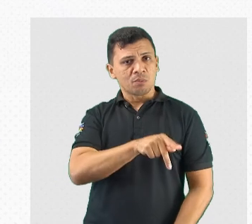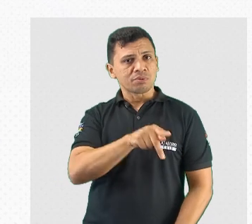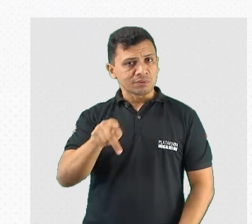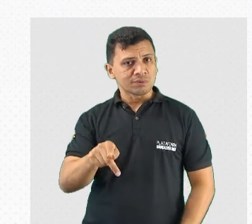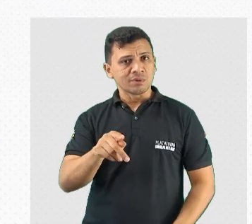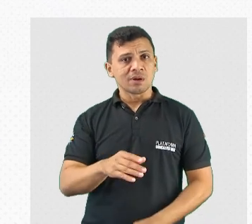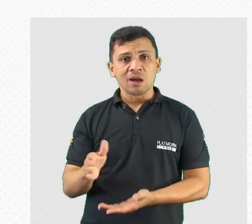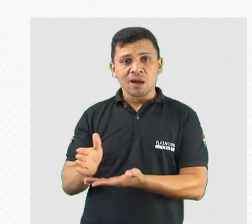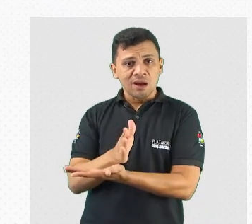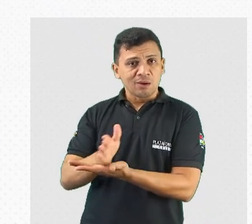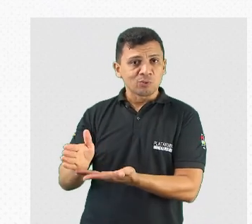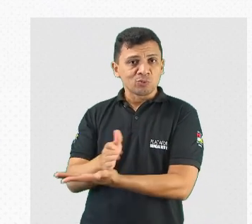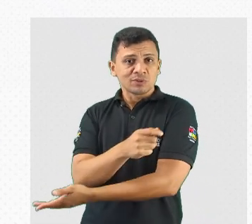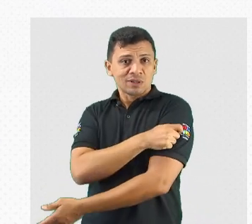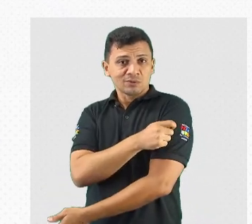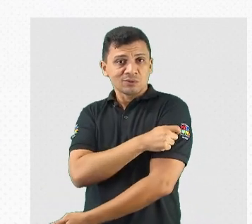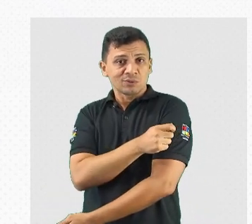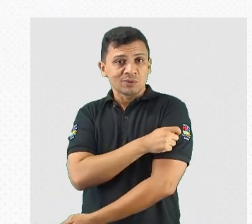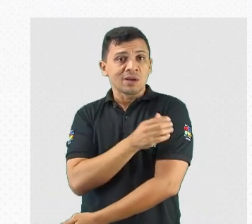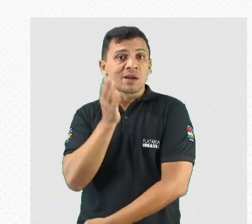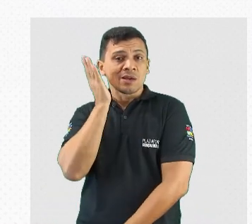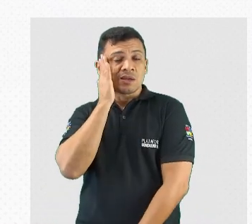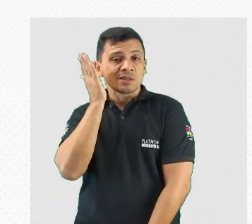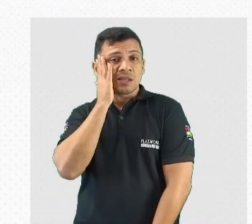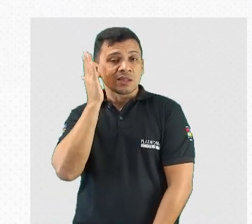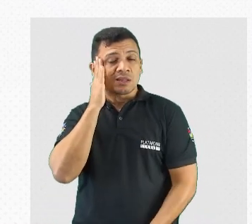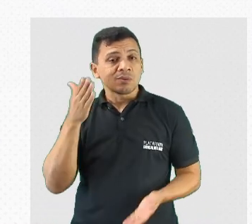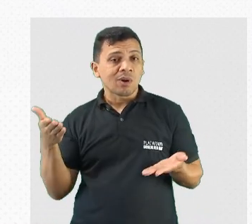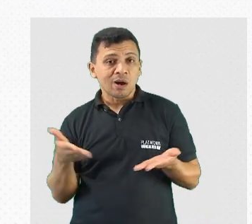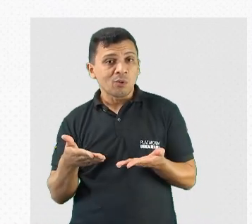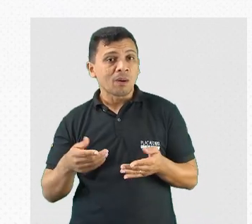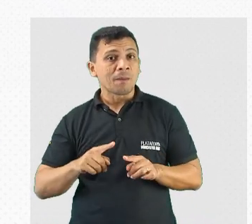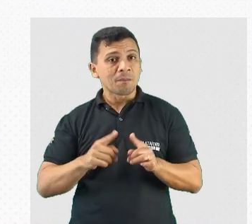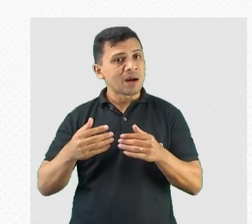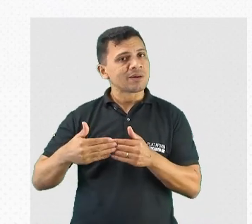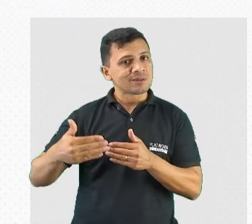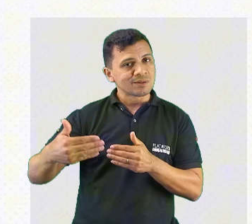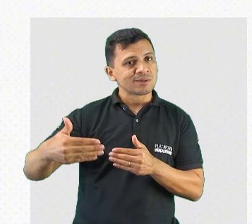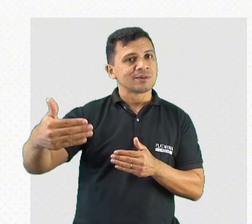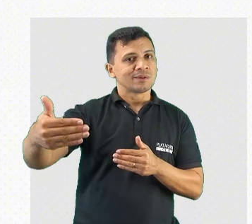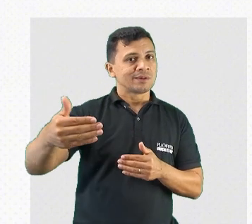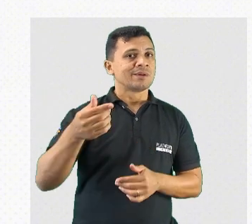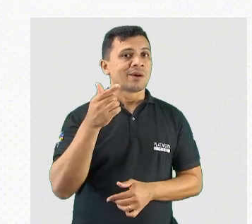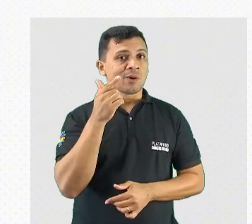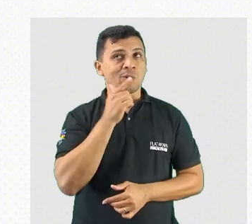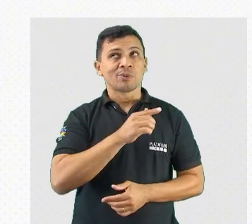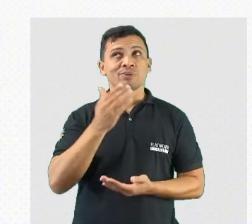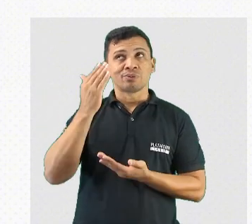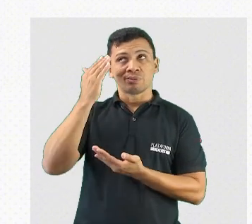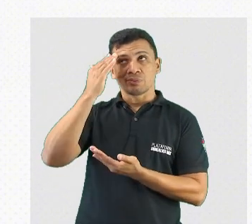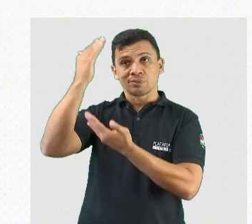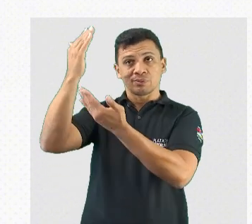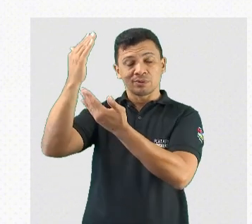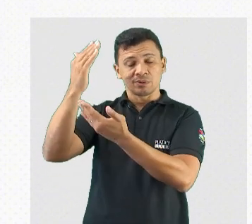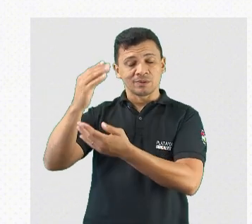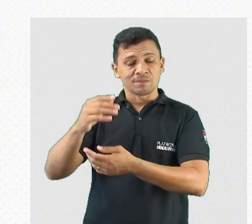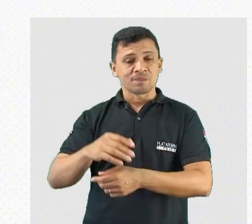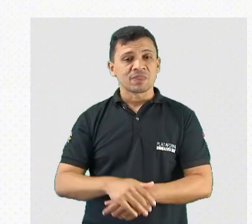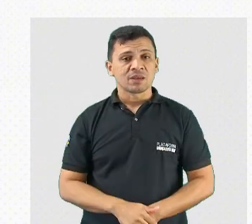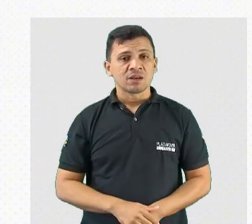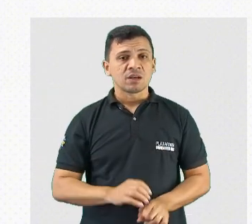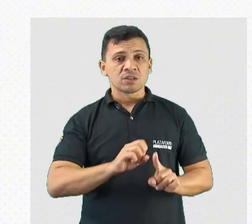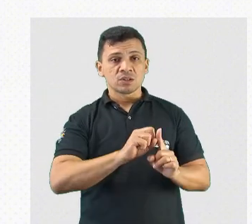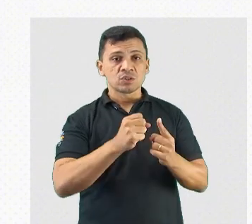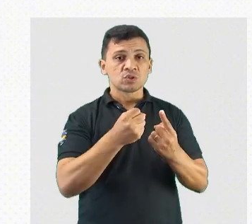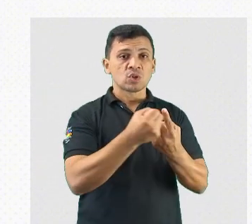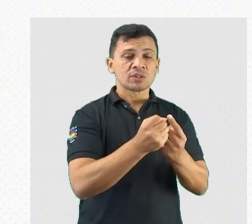alguns alunos ainda estão se entendendo, mas a coisa está indo, graças a Deus. Uma das coisas que a gente tem que rever é quando a gente fala de